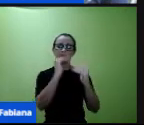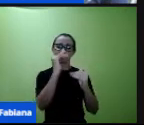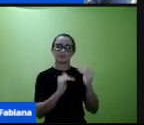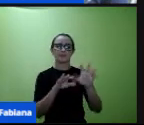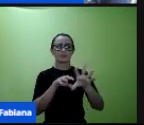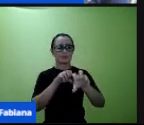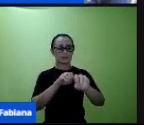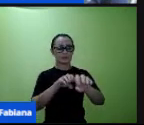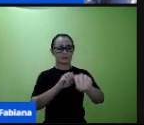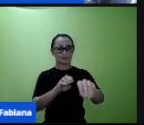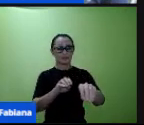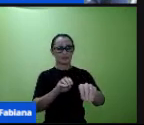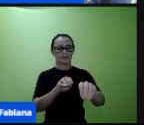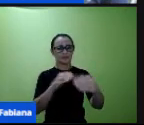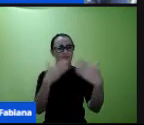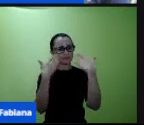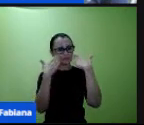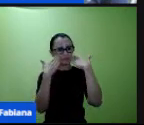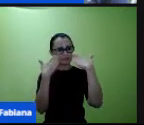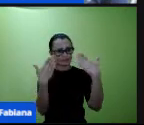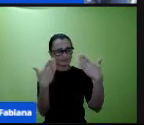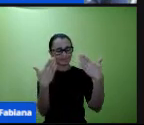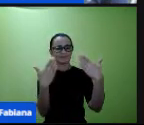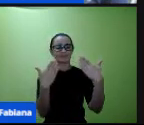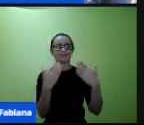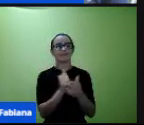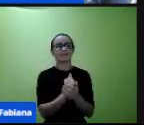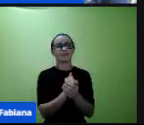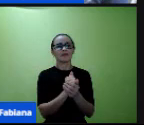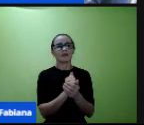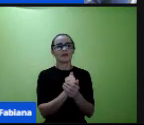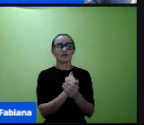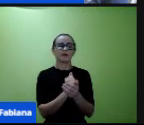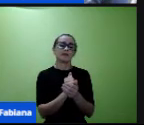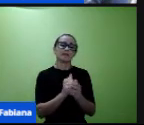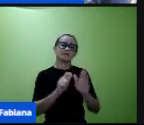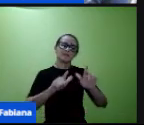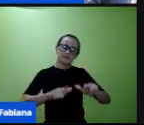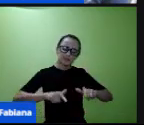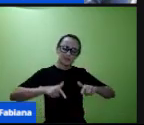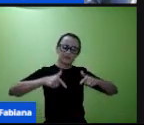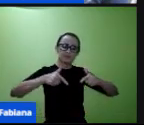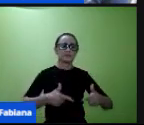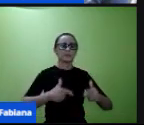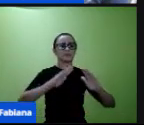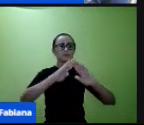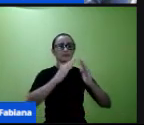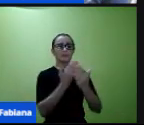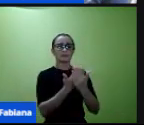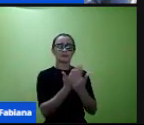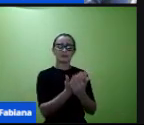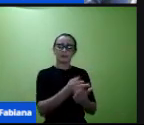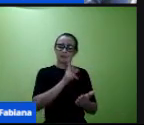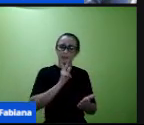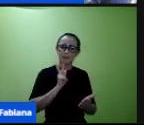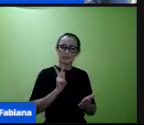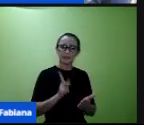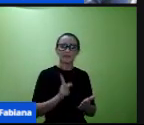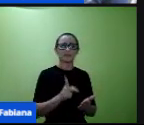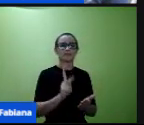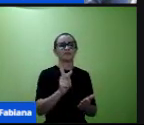nos assistindo, por todo esse empenho, né, para que a escola continue funcionando, sendo